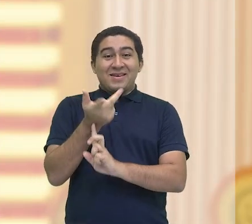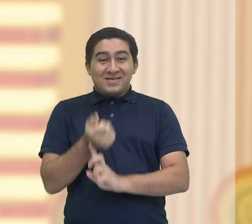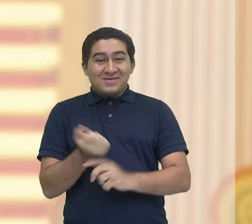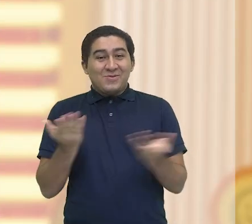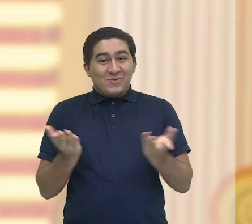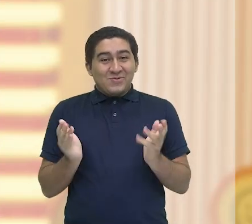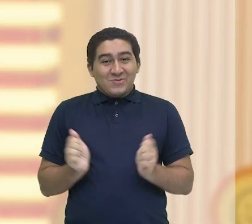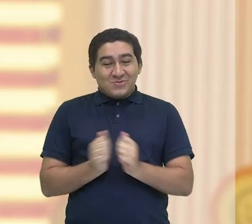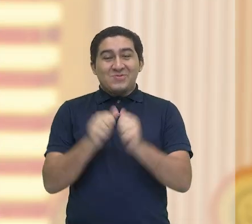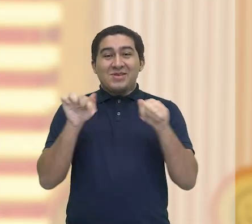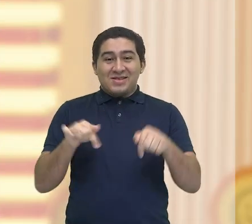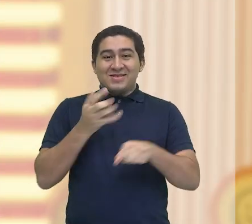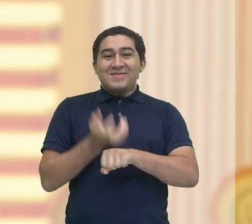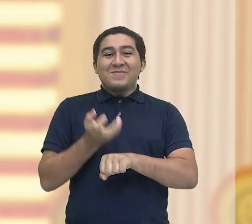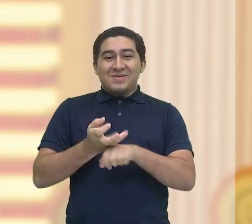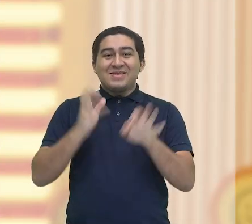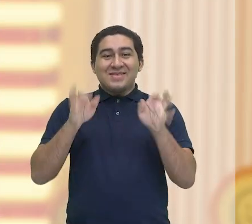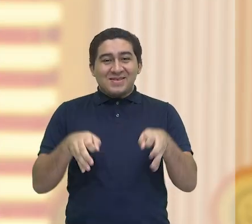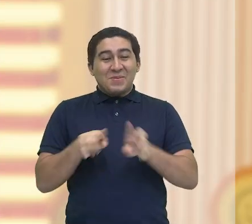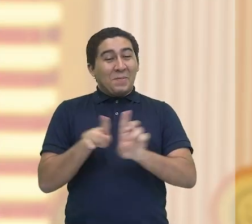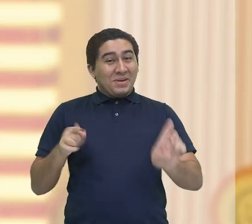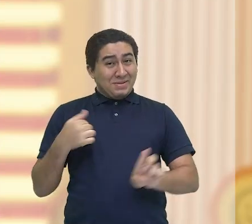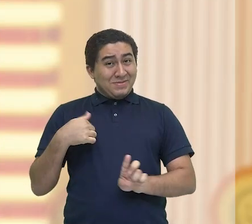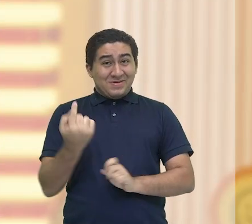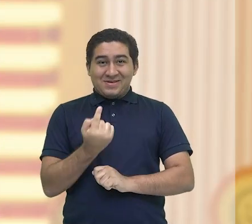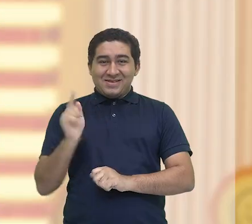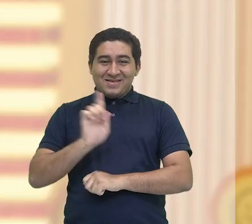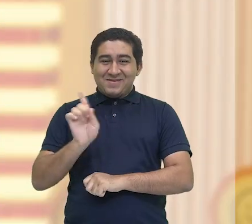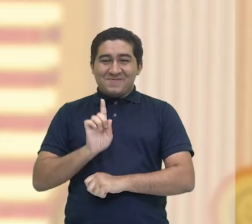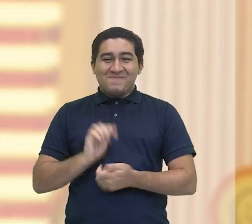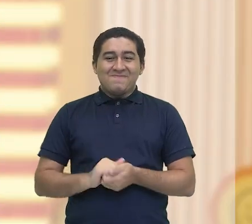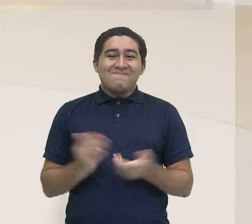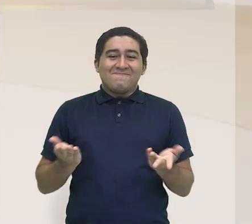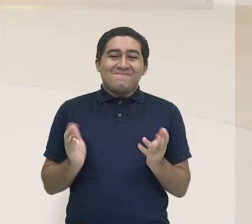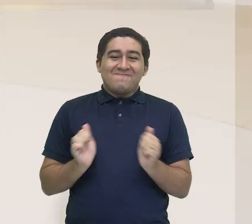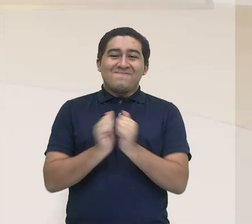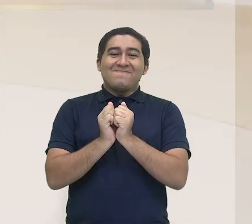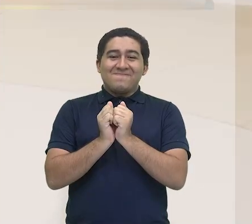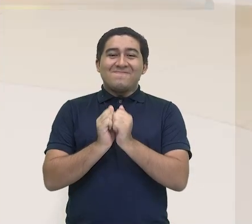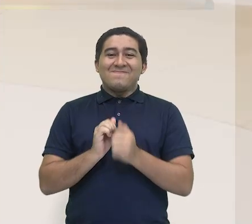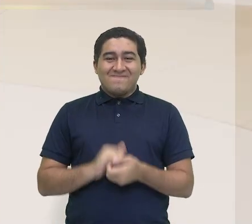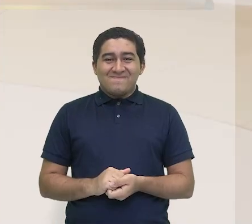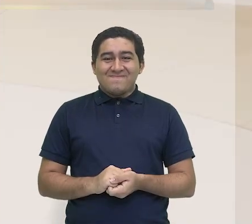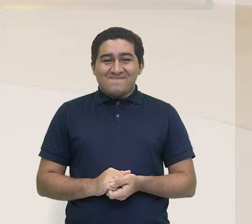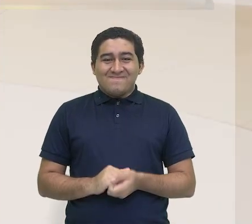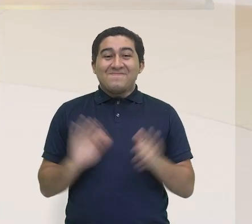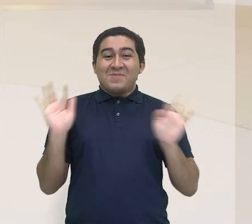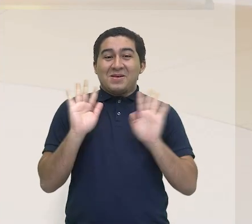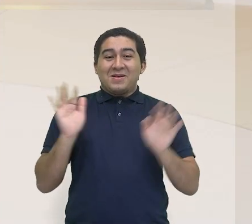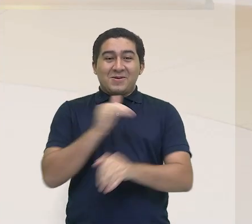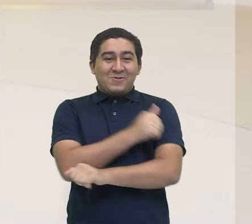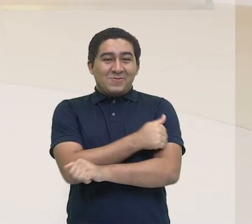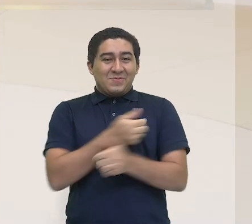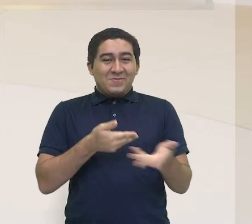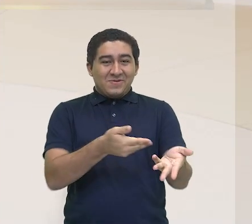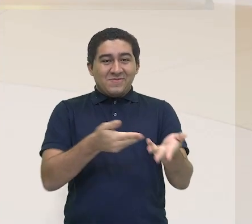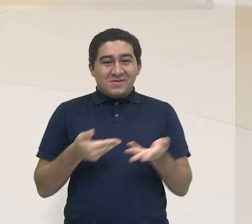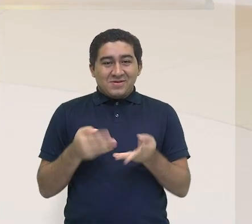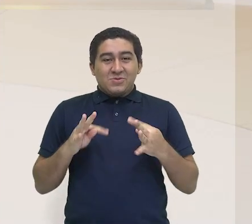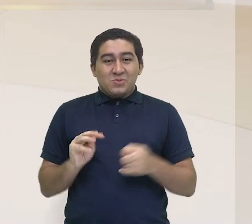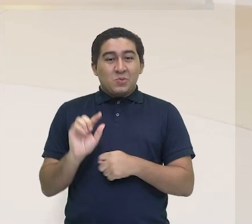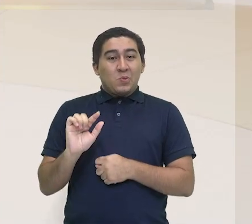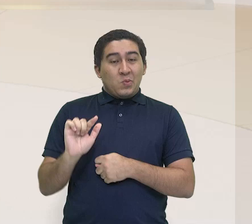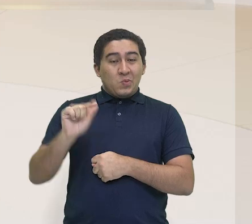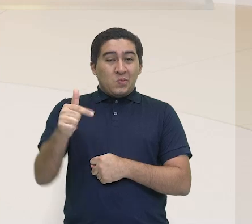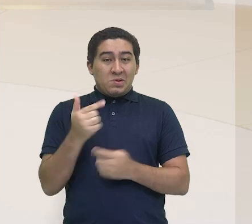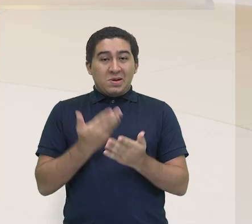vocês aqui no itinerário formativo, mas eu não estou sozinha, hoje eu estou acompanhada. Olá, alunos, sejam bem-vindos a